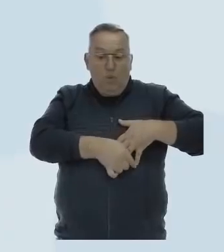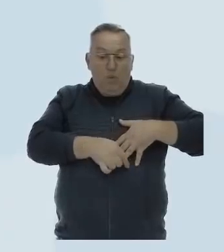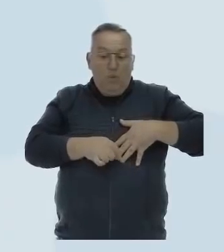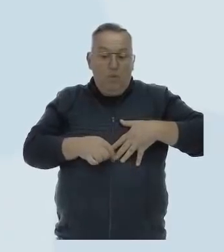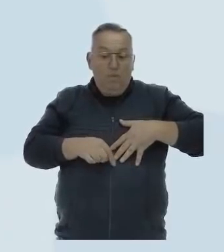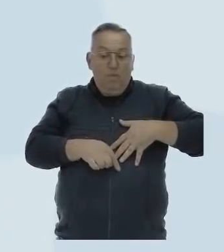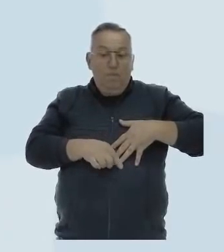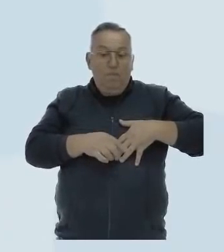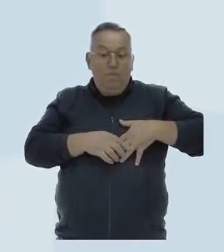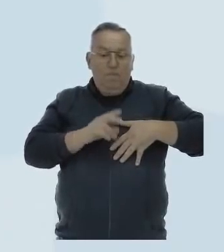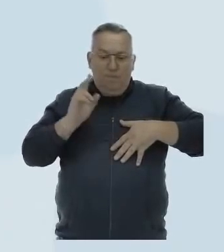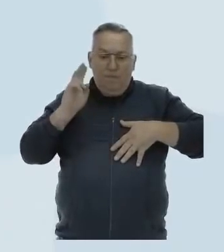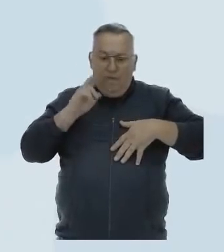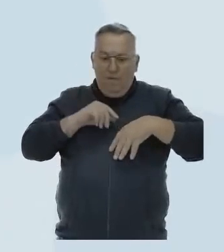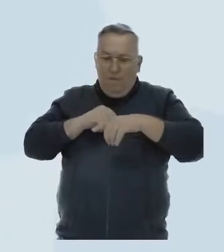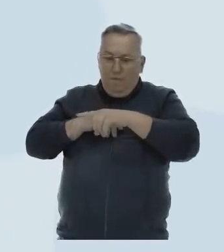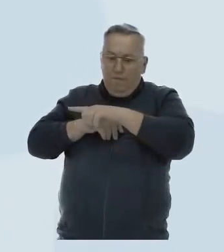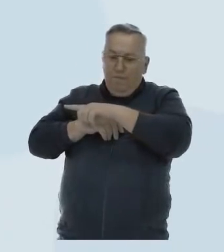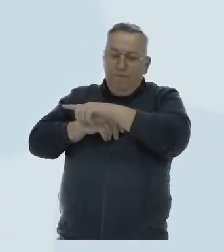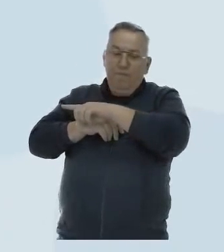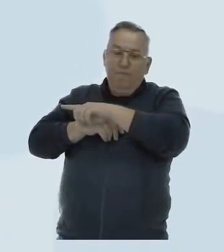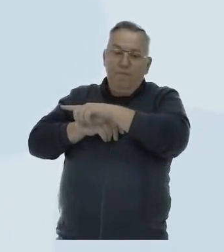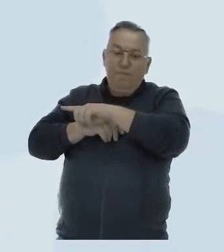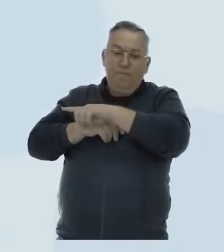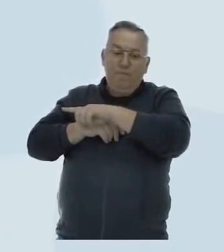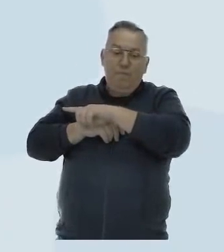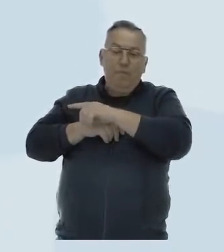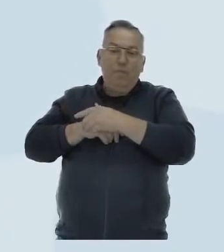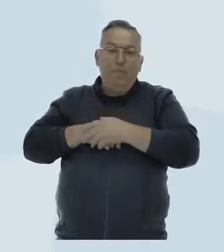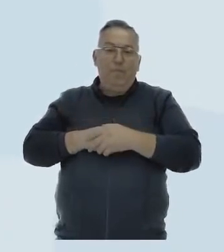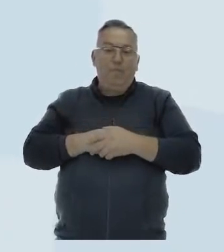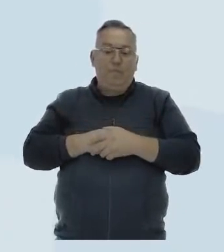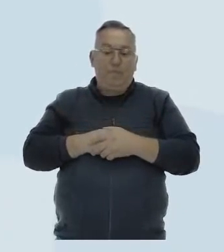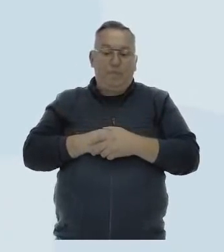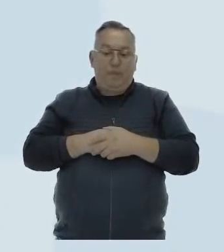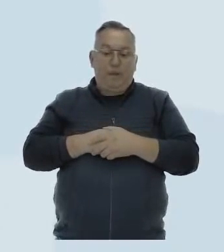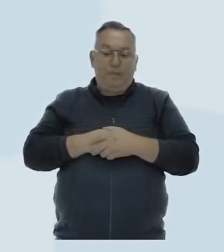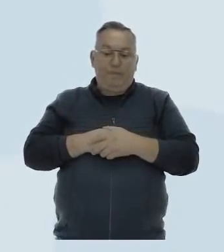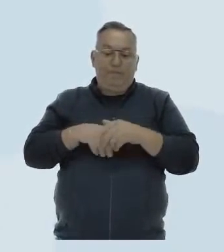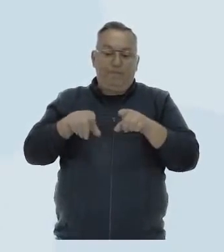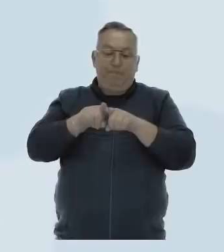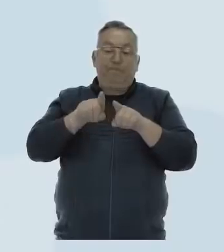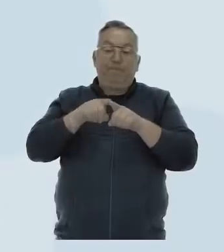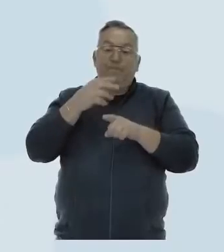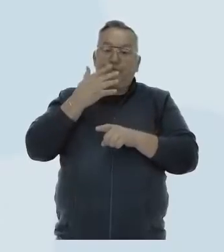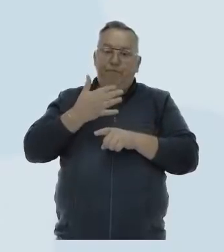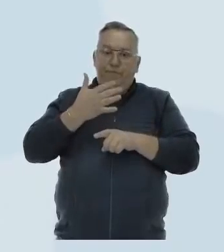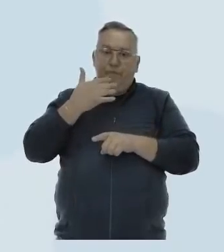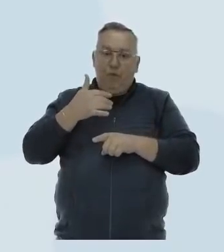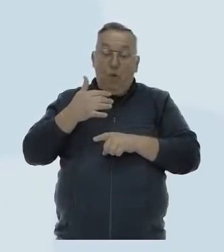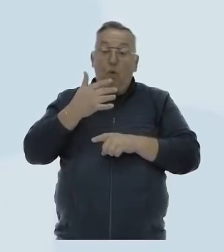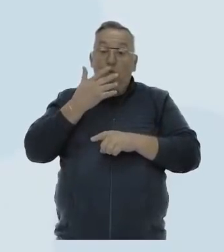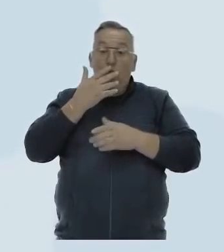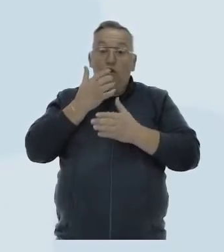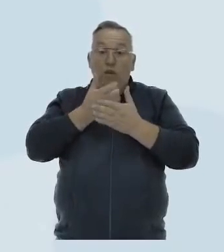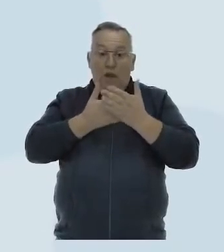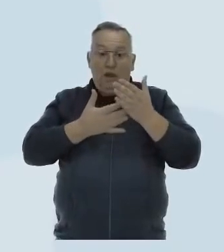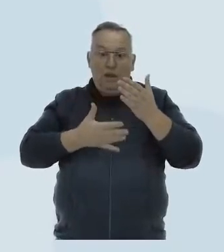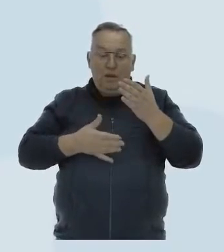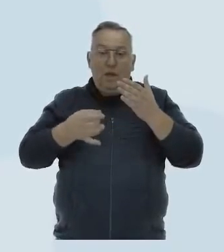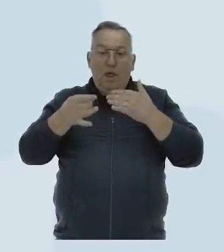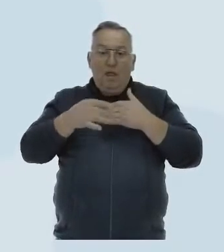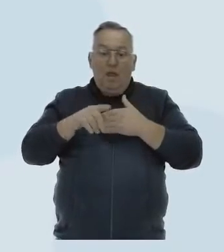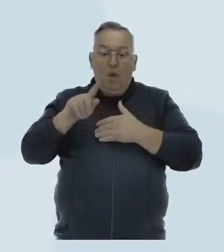né? As veias e artérias vão passando aqui assim, e aqui o sangue vai deixando o